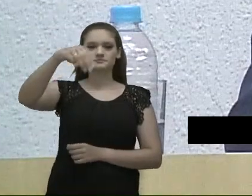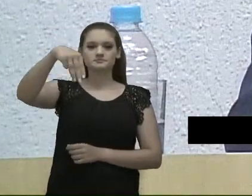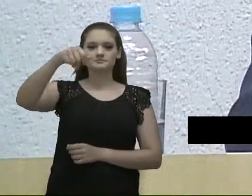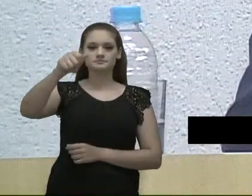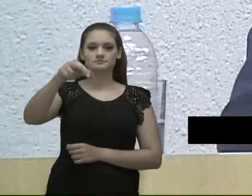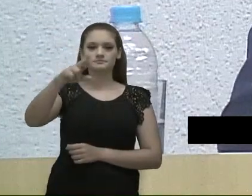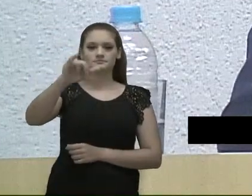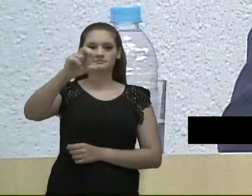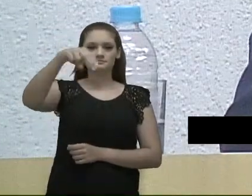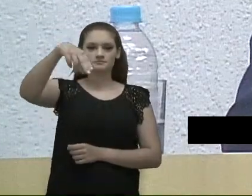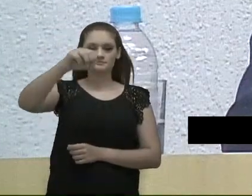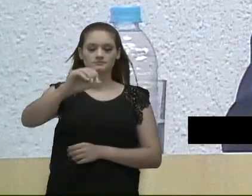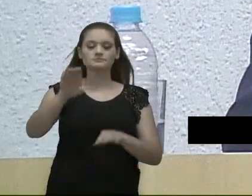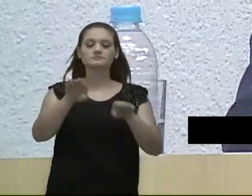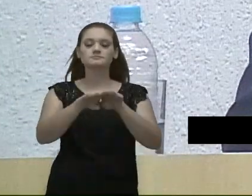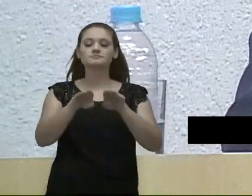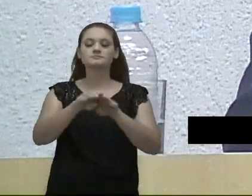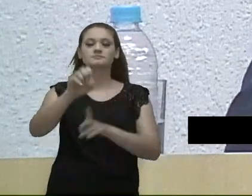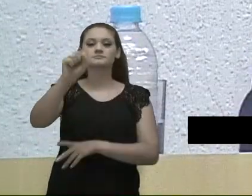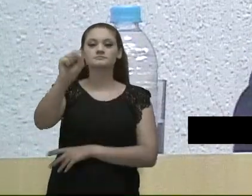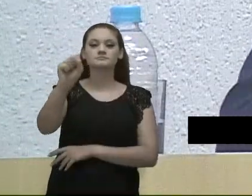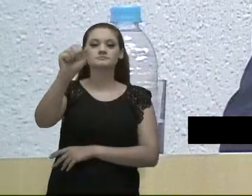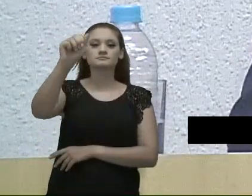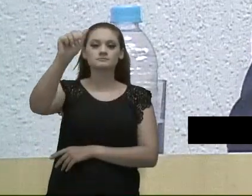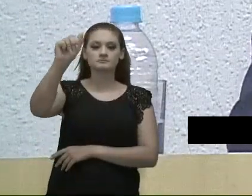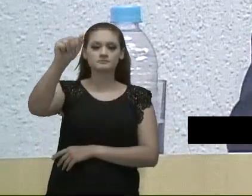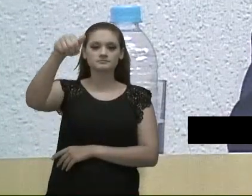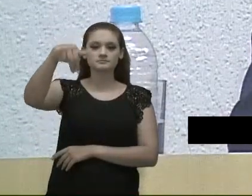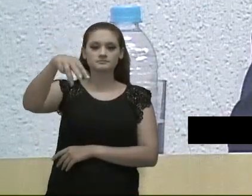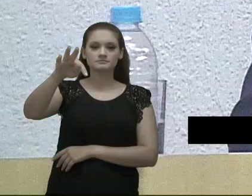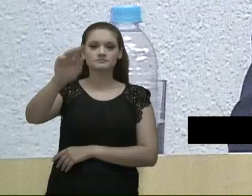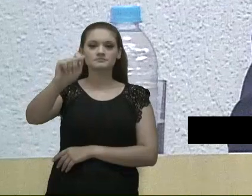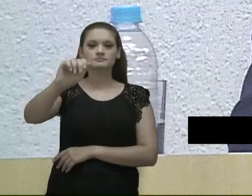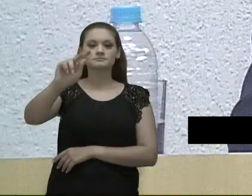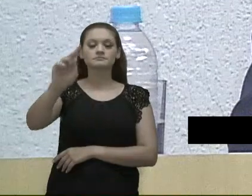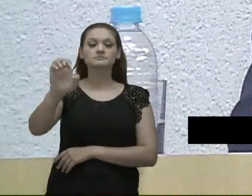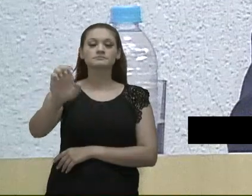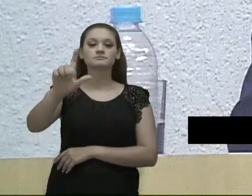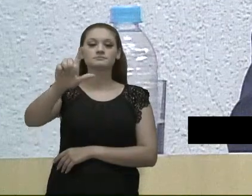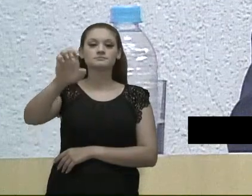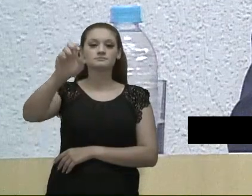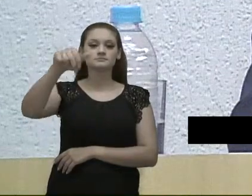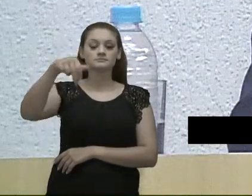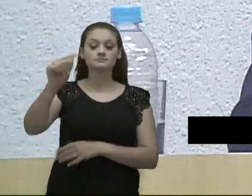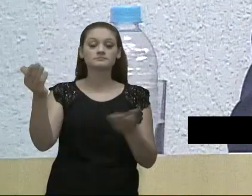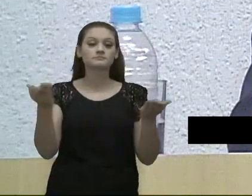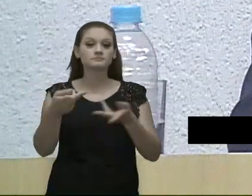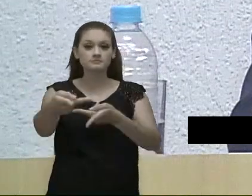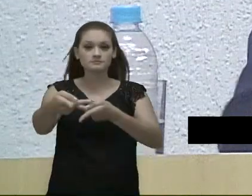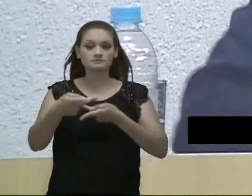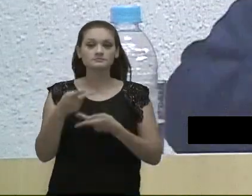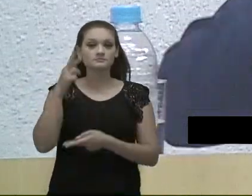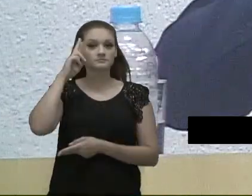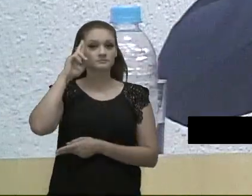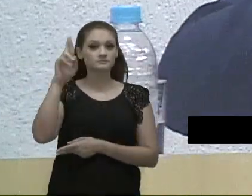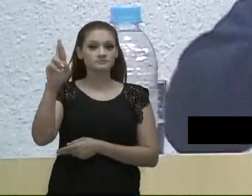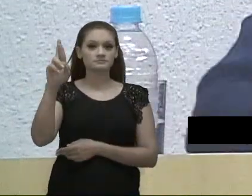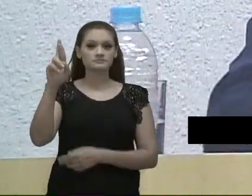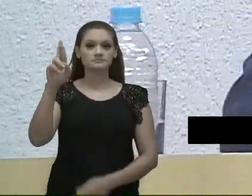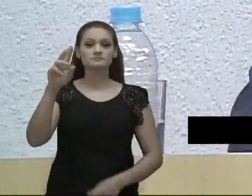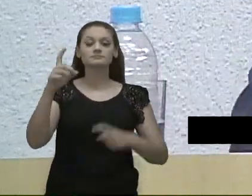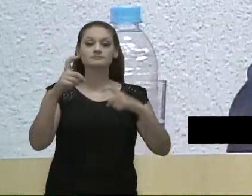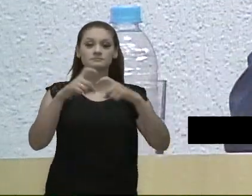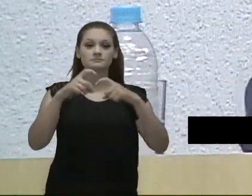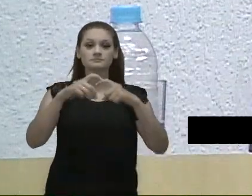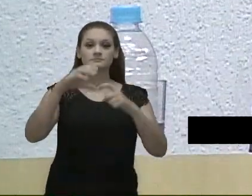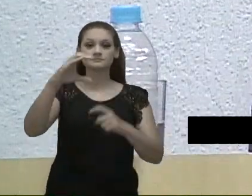Chavantes, no San Marino e no Santa Helena. Eu convido agora para entrar e prestar o esclarecimento o senhor Dr.